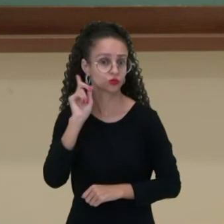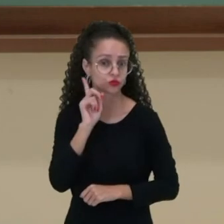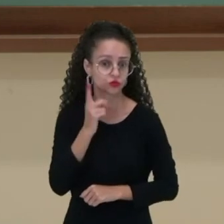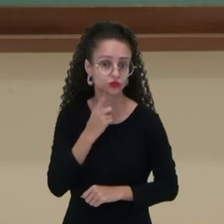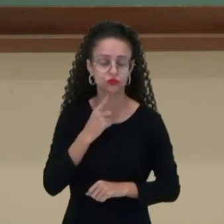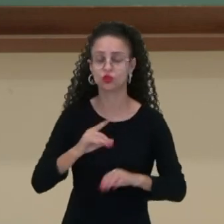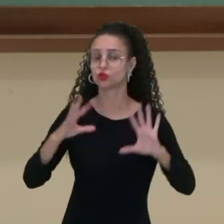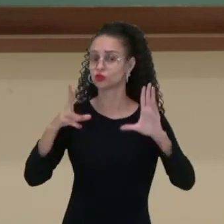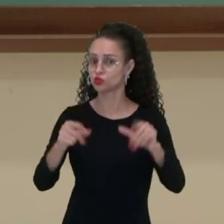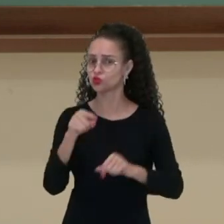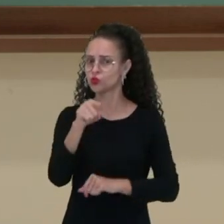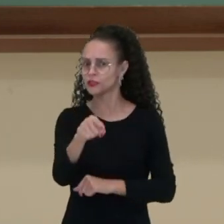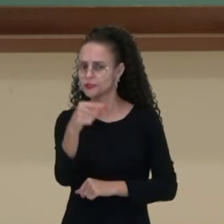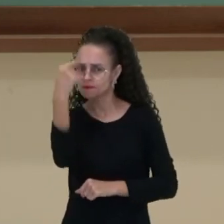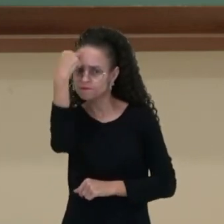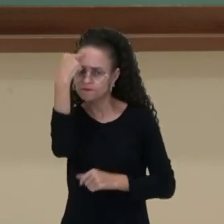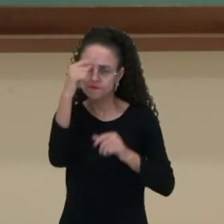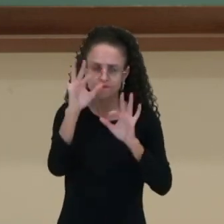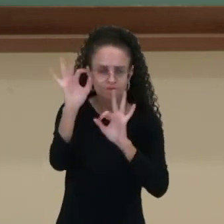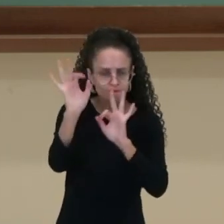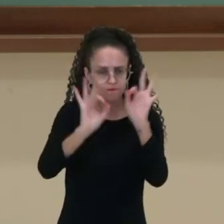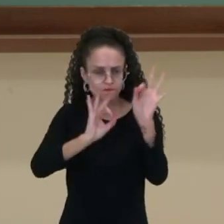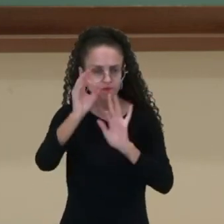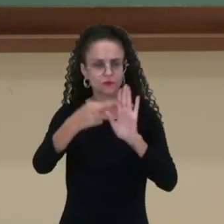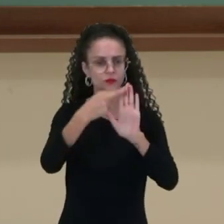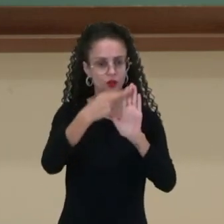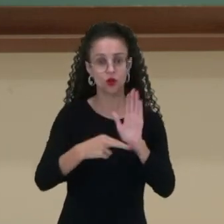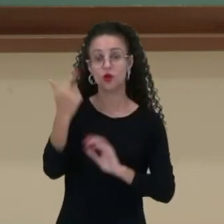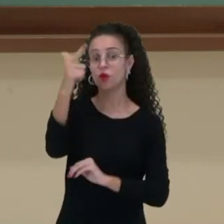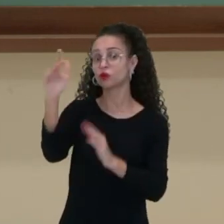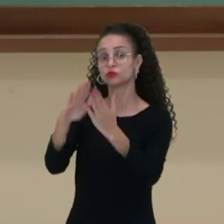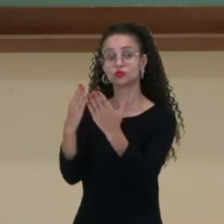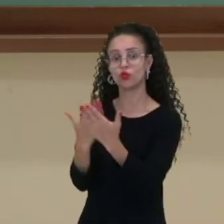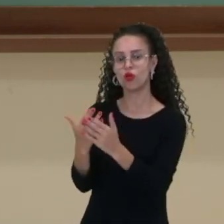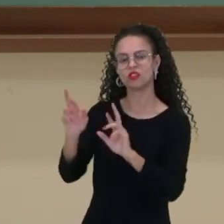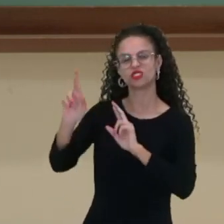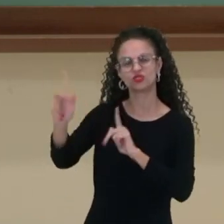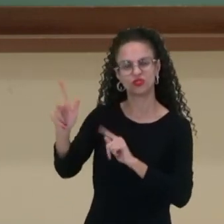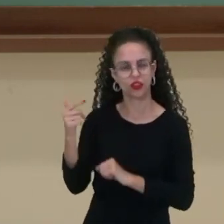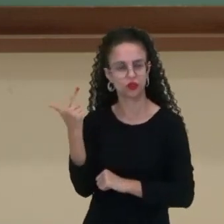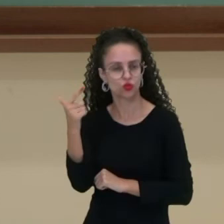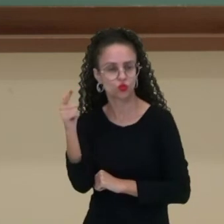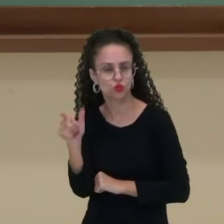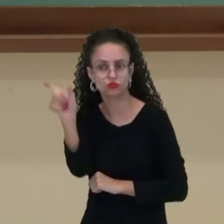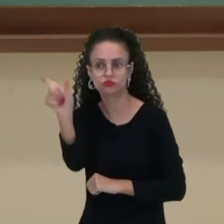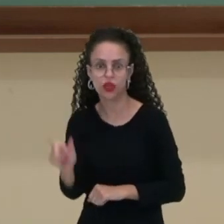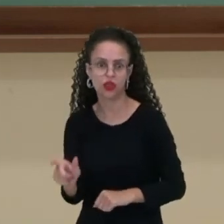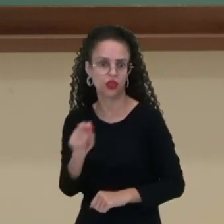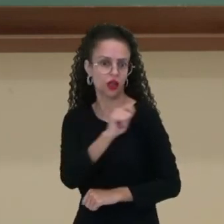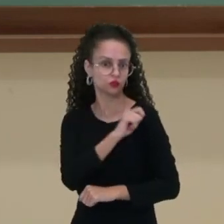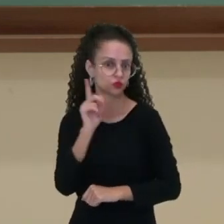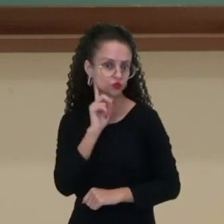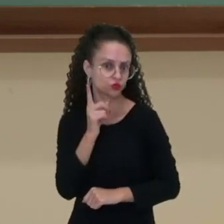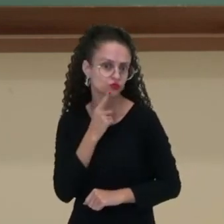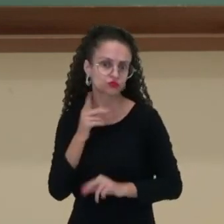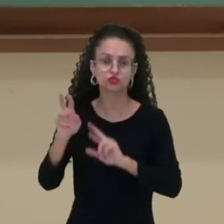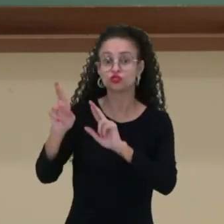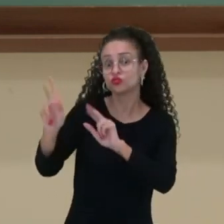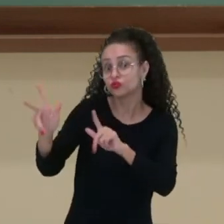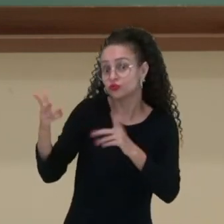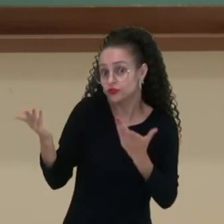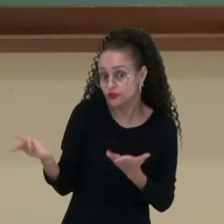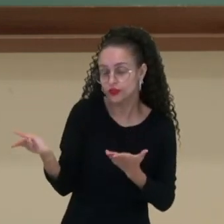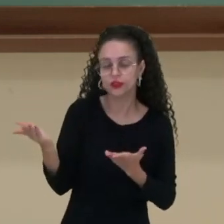isso tem que ser muito bem pensado e regimentado. Outros colégios nem tanto, não tem até a presença de alunos surdos. Acabam sendo,